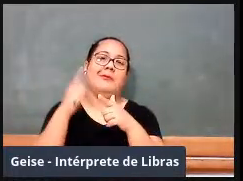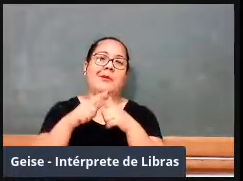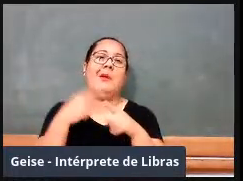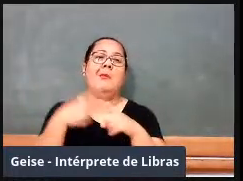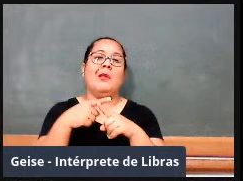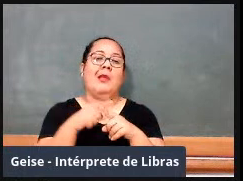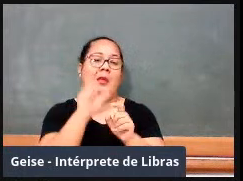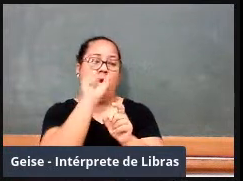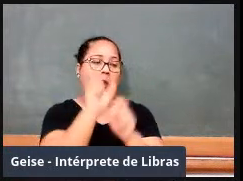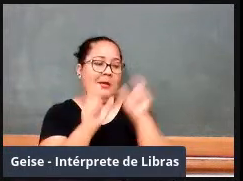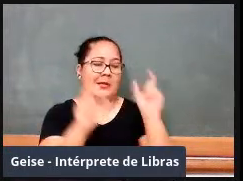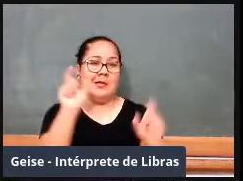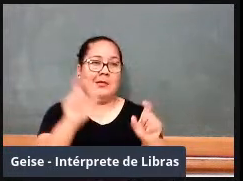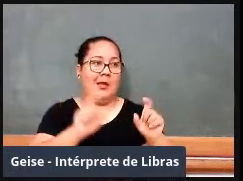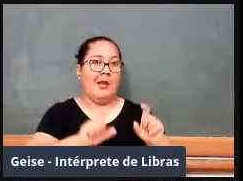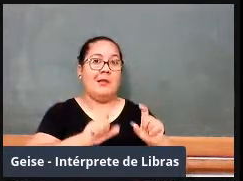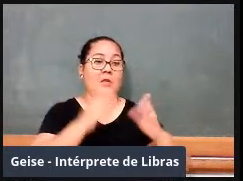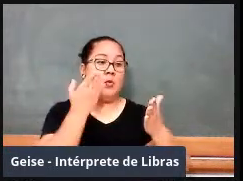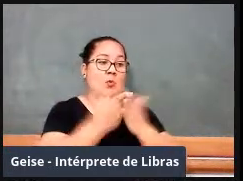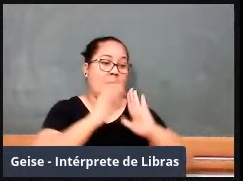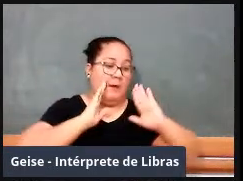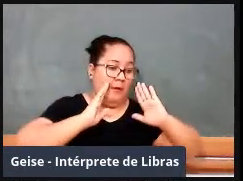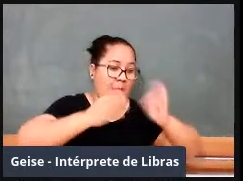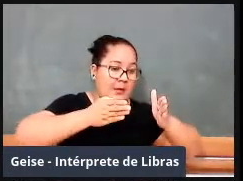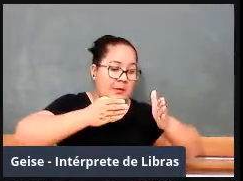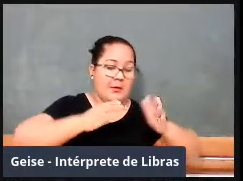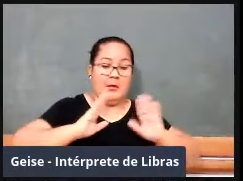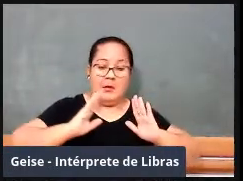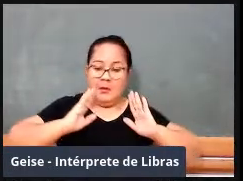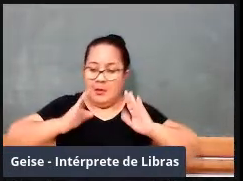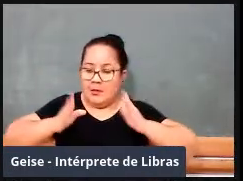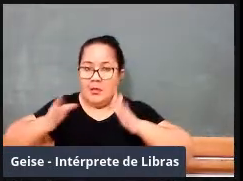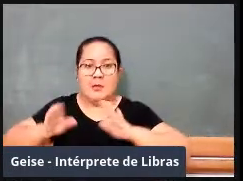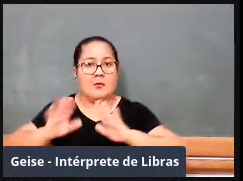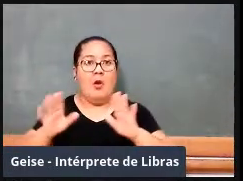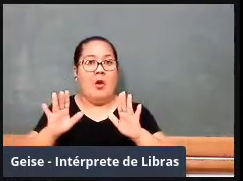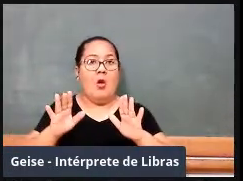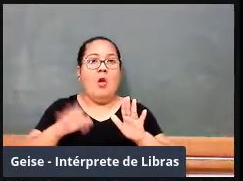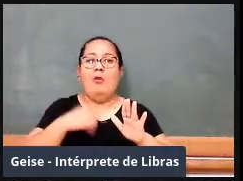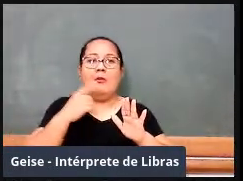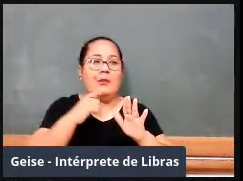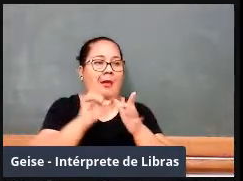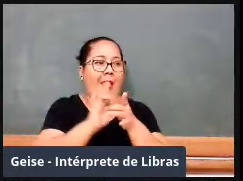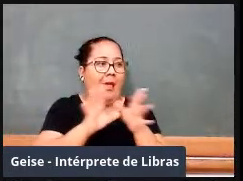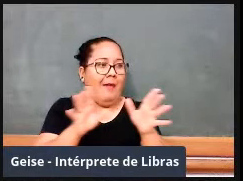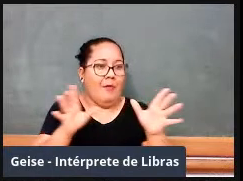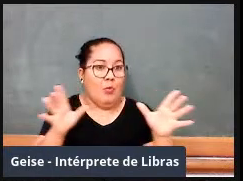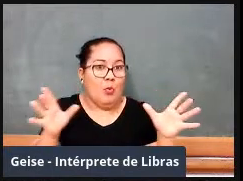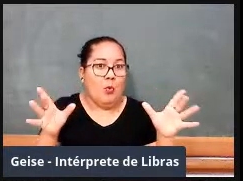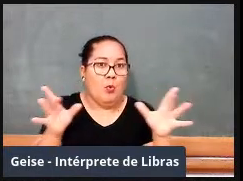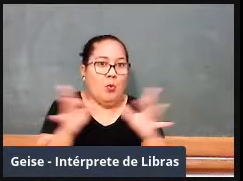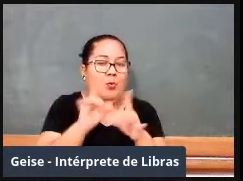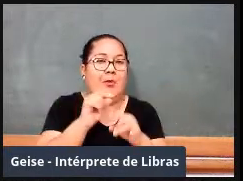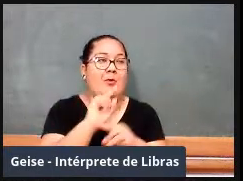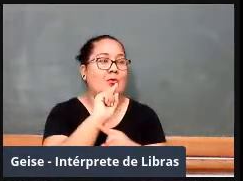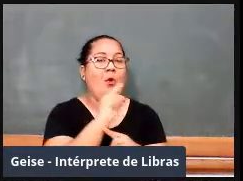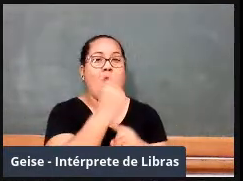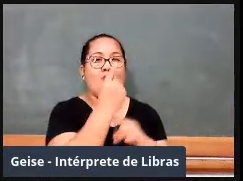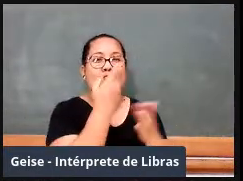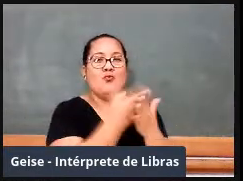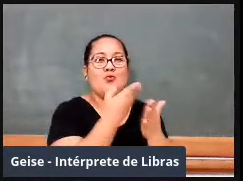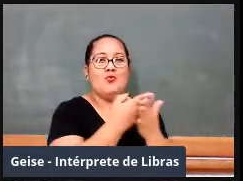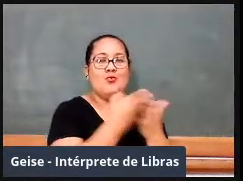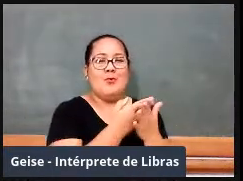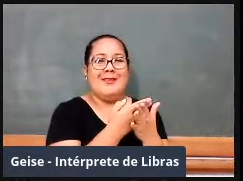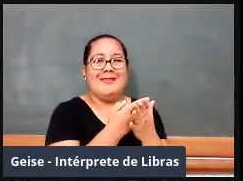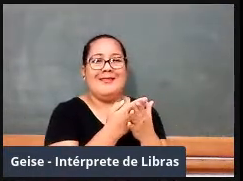coisa não se passou do jeito que o livro, apesar de primoroso, né? Que o Roxo fez e copiou